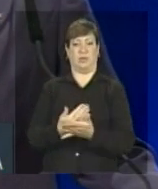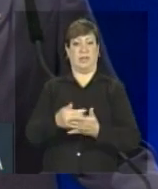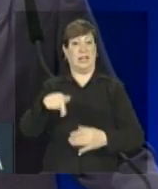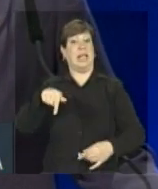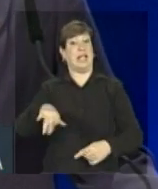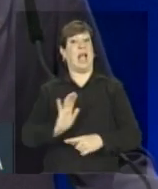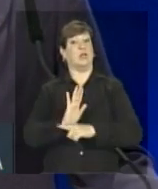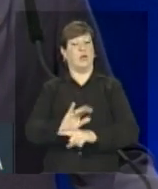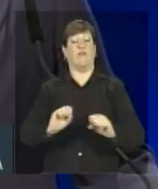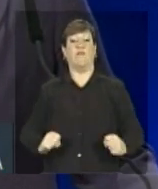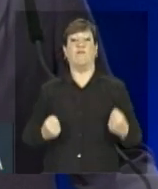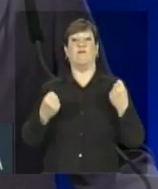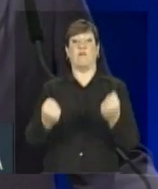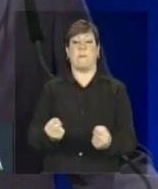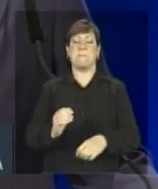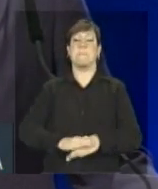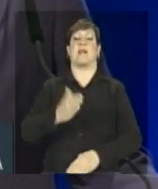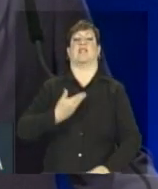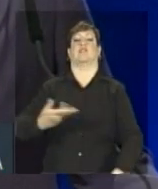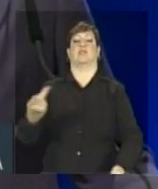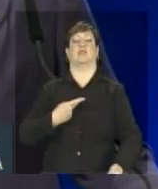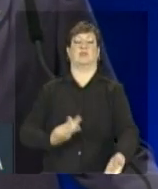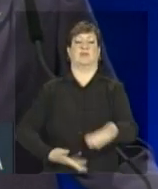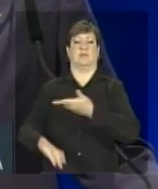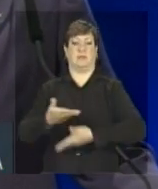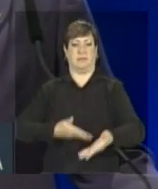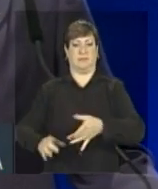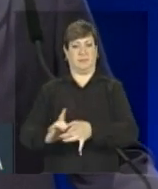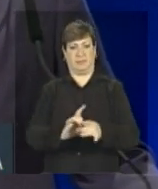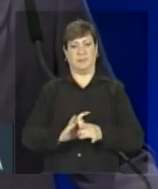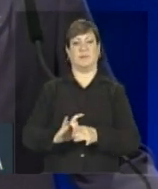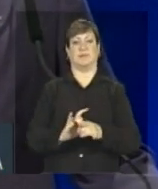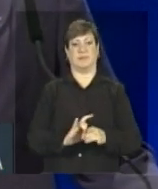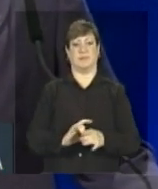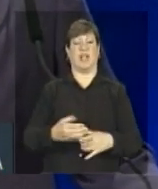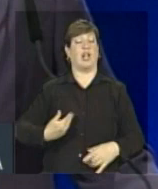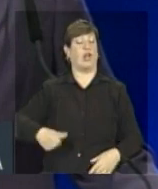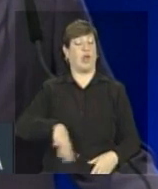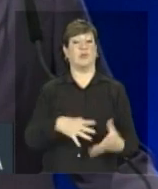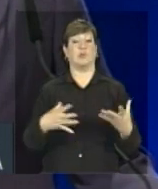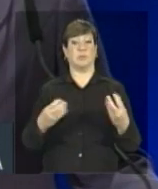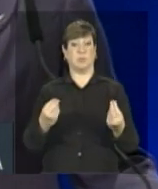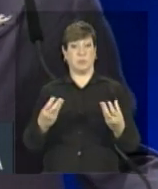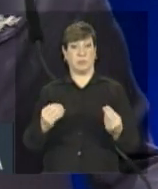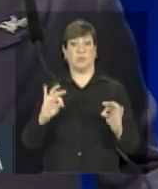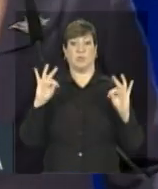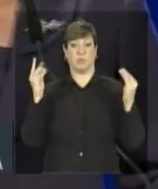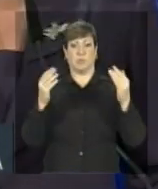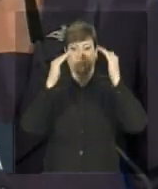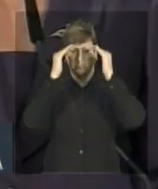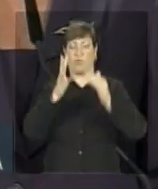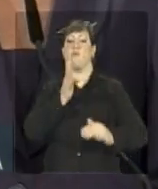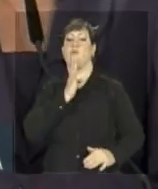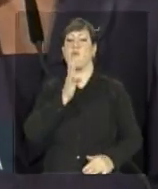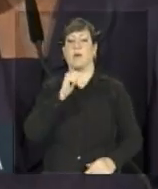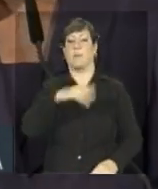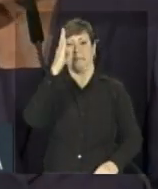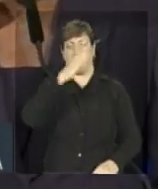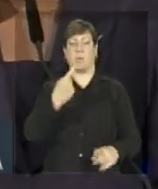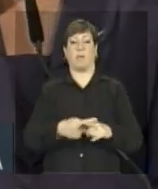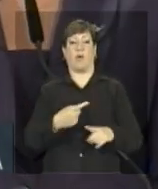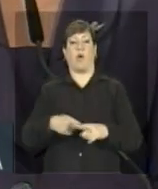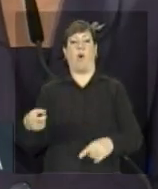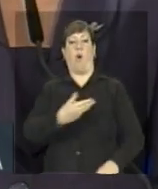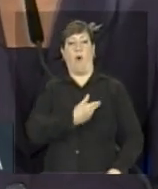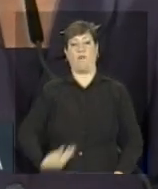fortalecerá ainda mais as nossas relações. Somos muito reconhecidos pelo empenho do governo